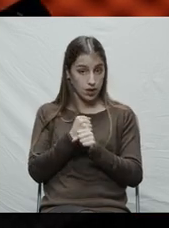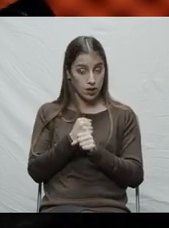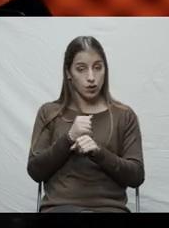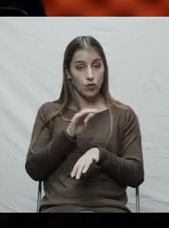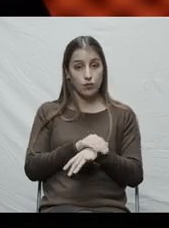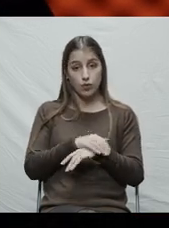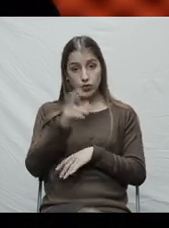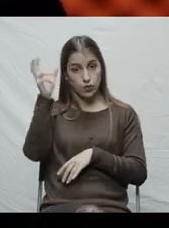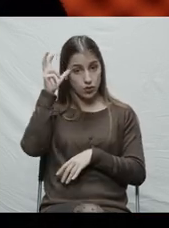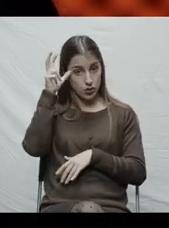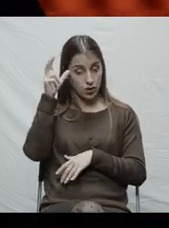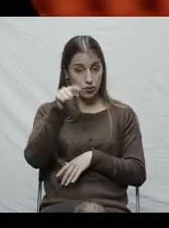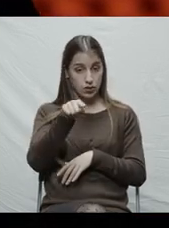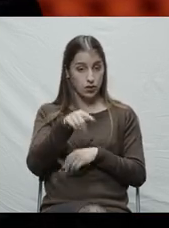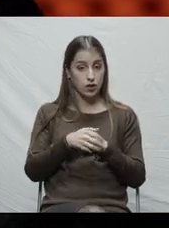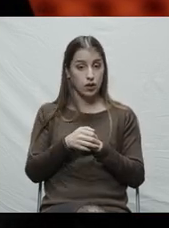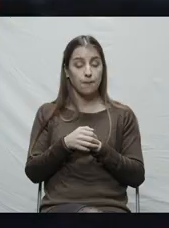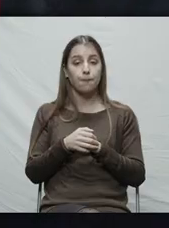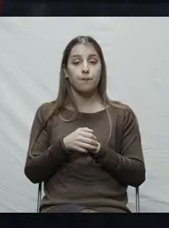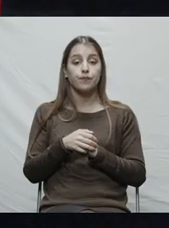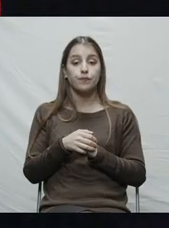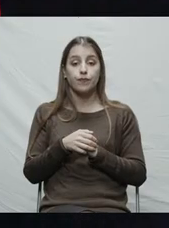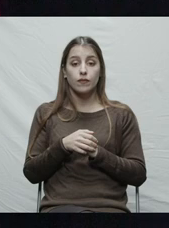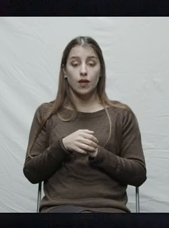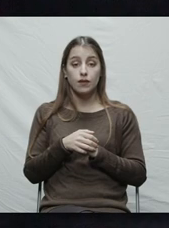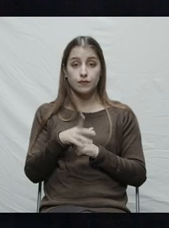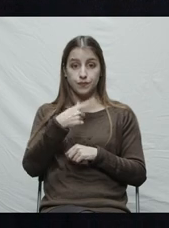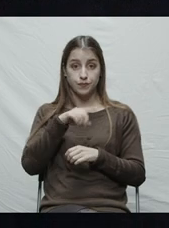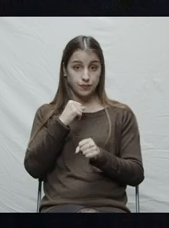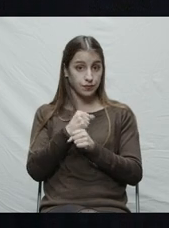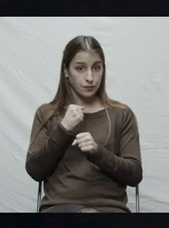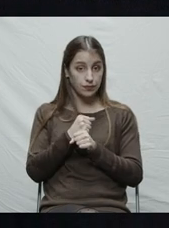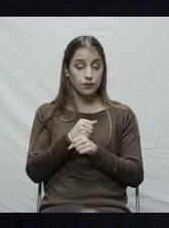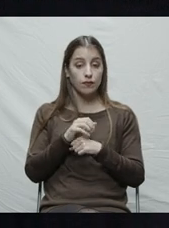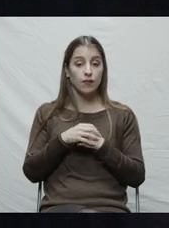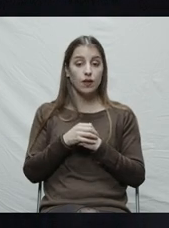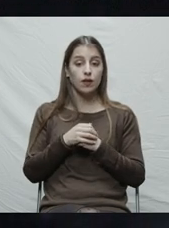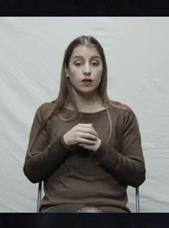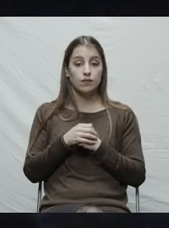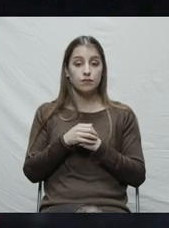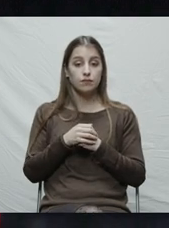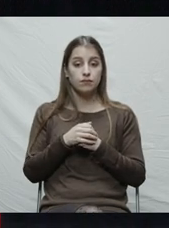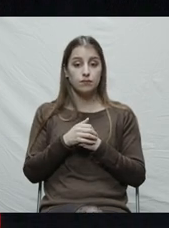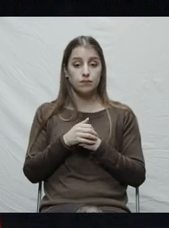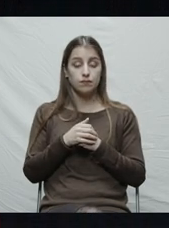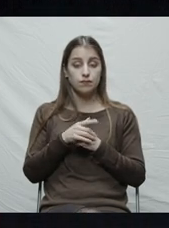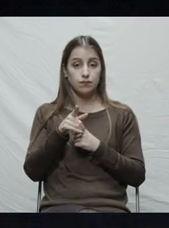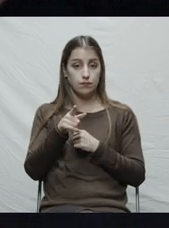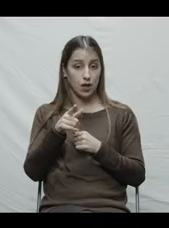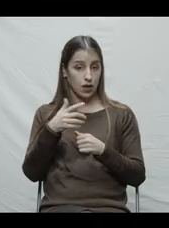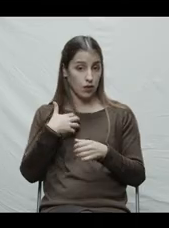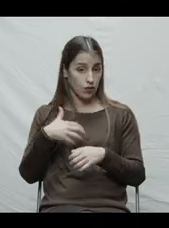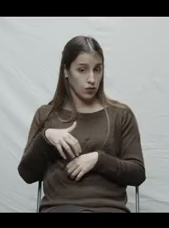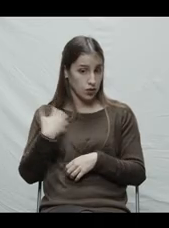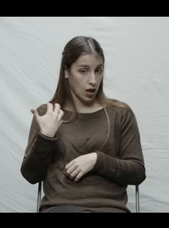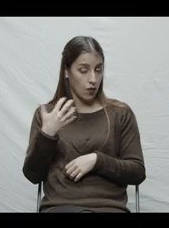conceitos. Por exemplo, quando foi na insaciabilidade, era muito sobre o maximalismo. Agora, nesta última, também houve muita questão da irredução, do